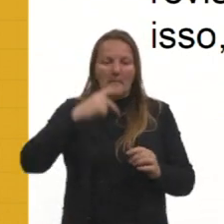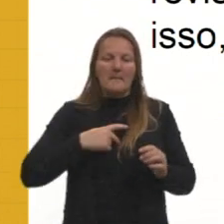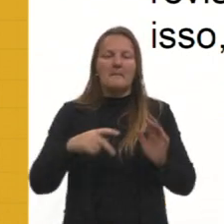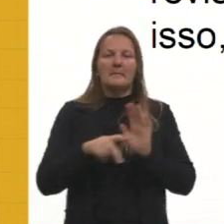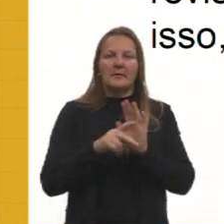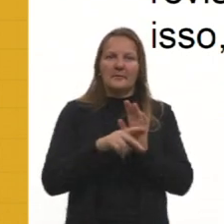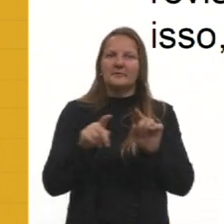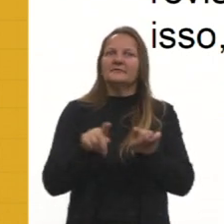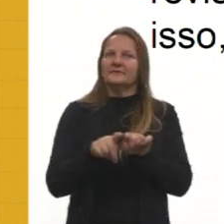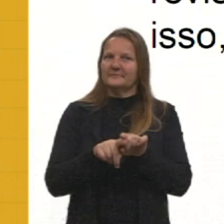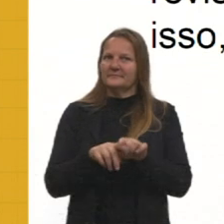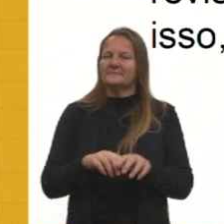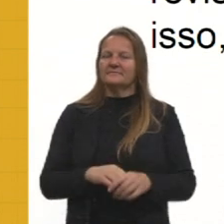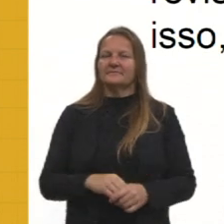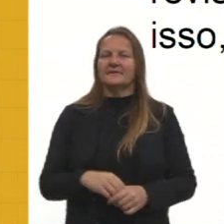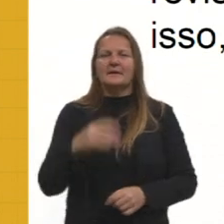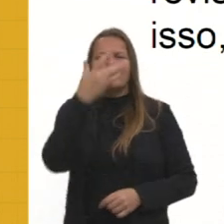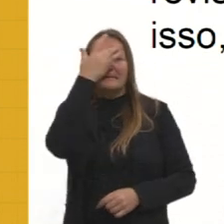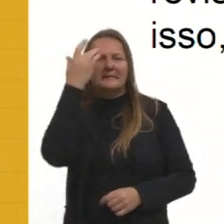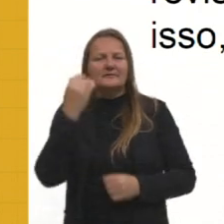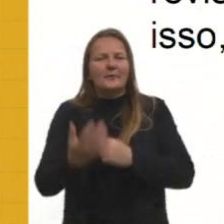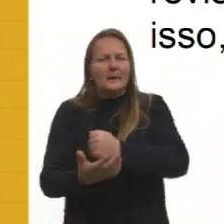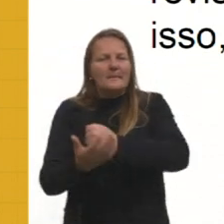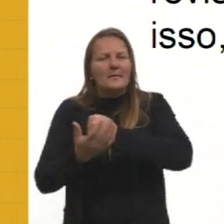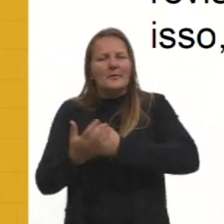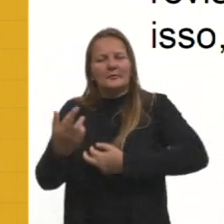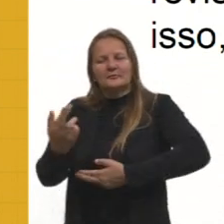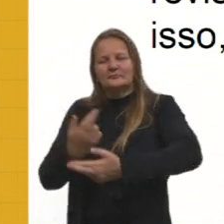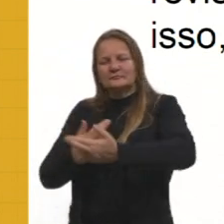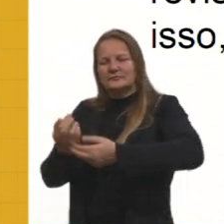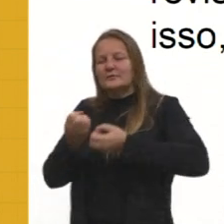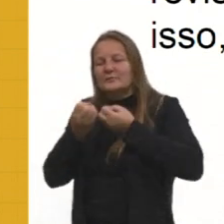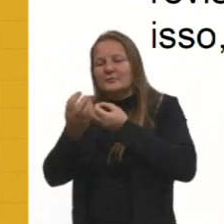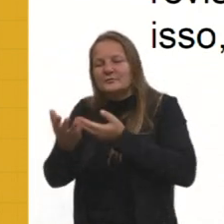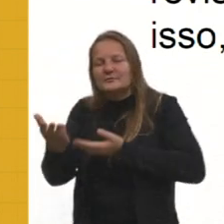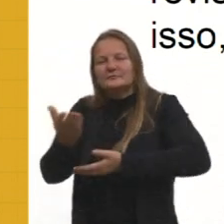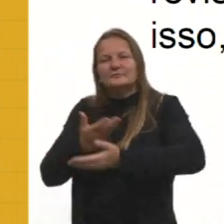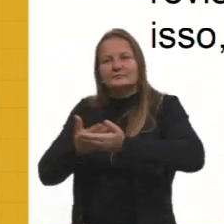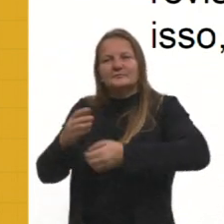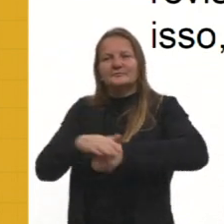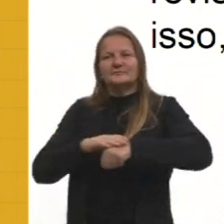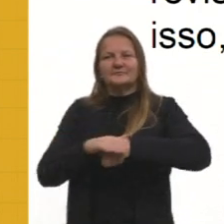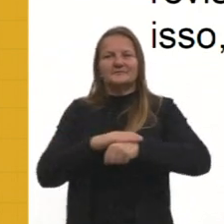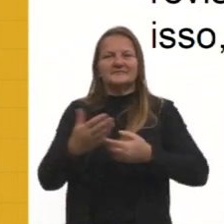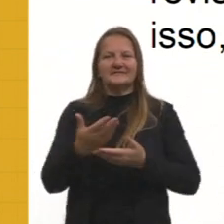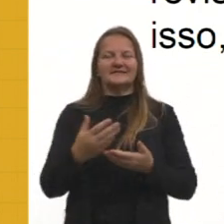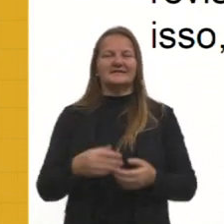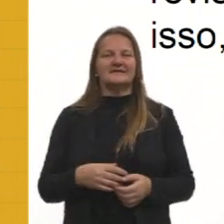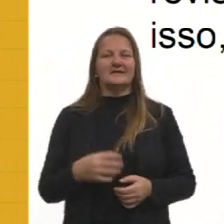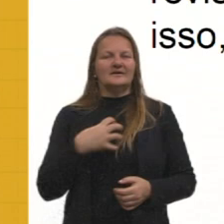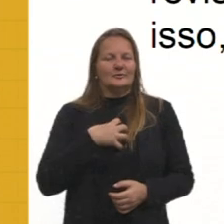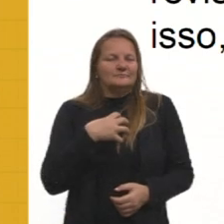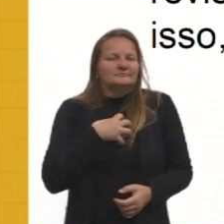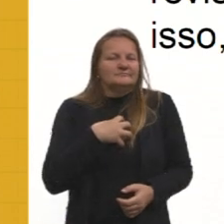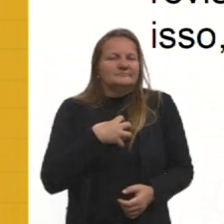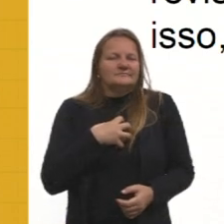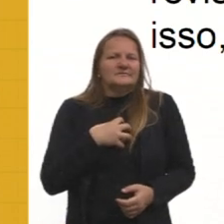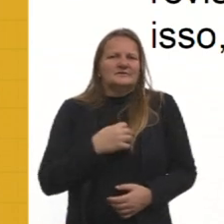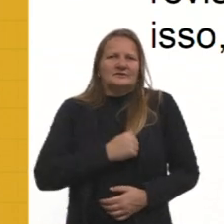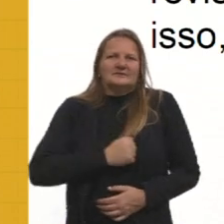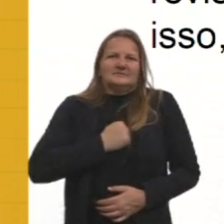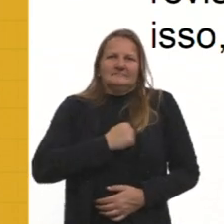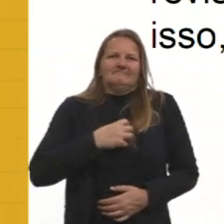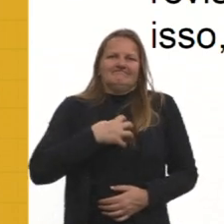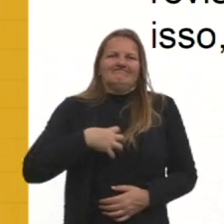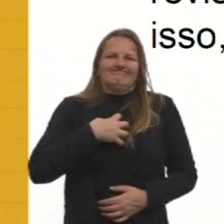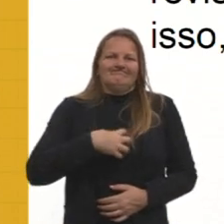é bacana ter aquela pessoa com quem tu pode desabafar tu pode conversar falar que tu tá te sentindo mal mas que